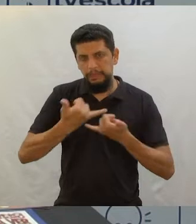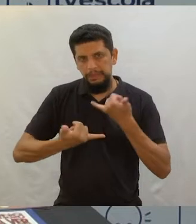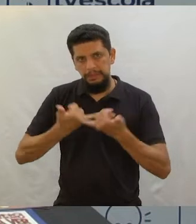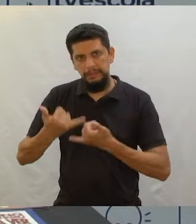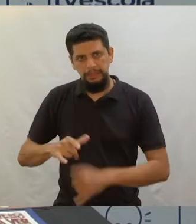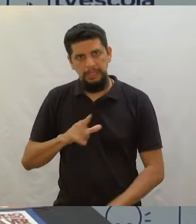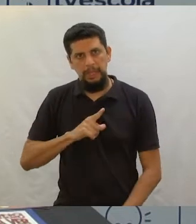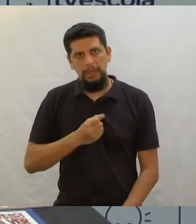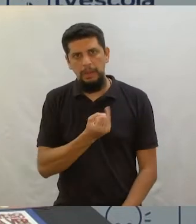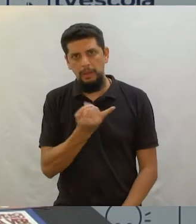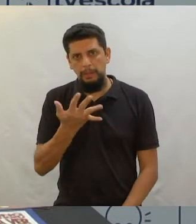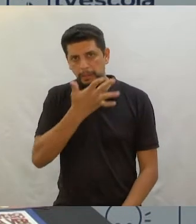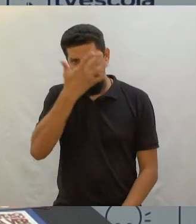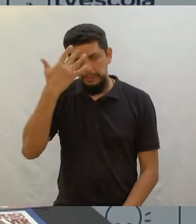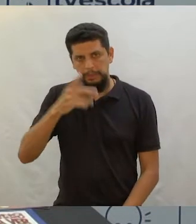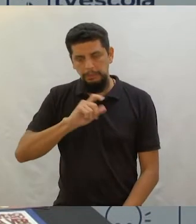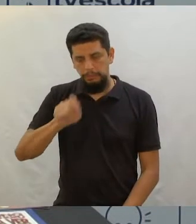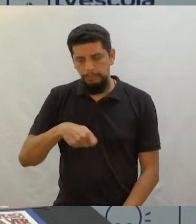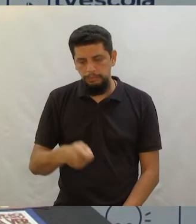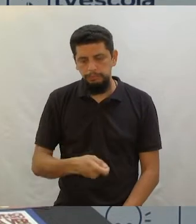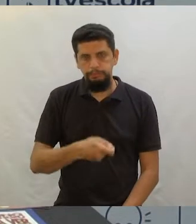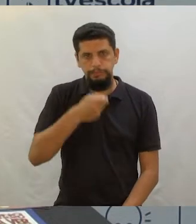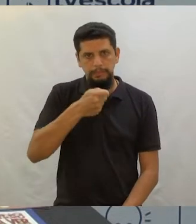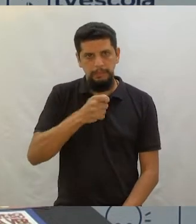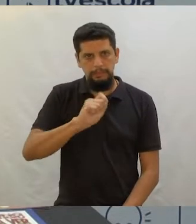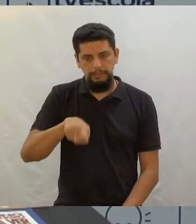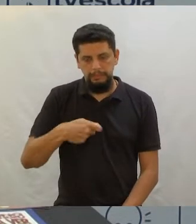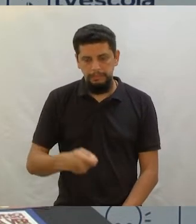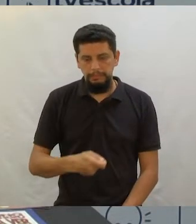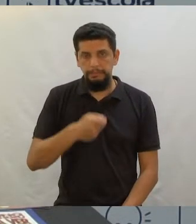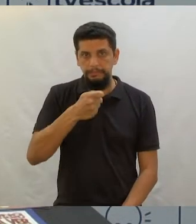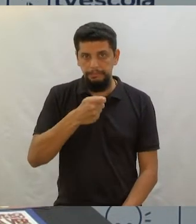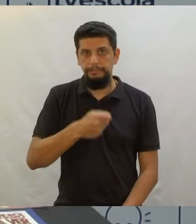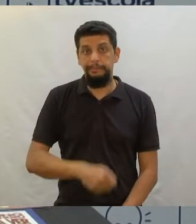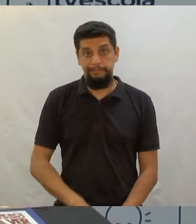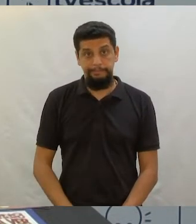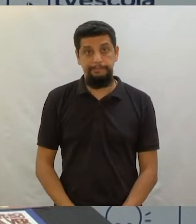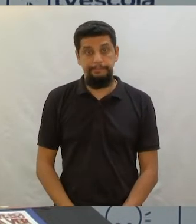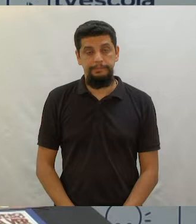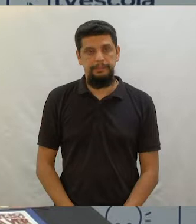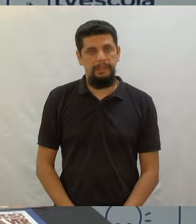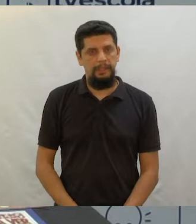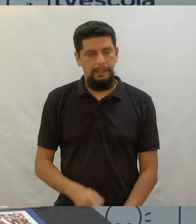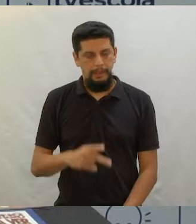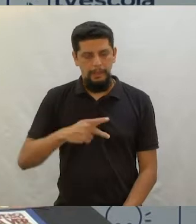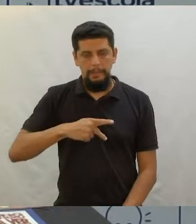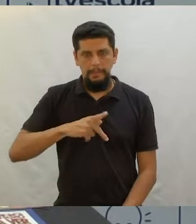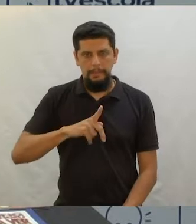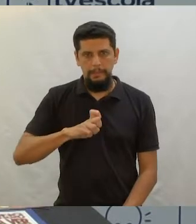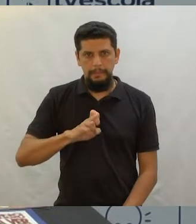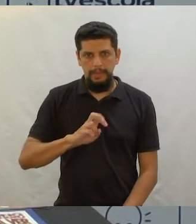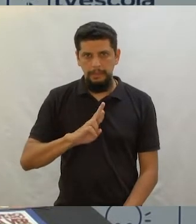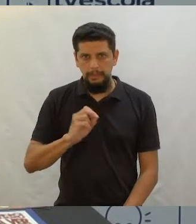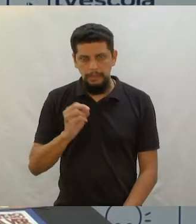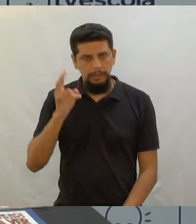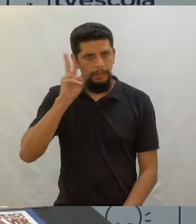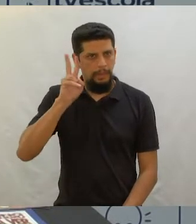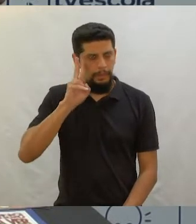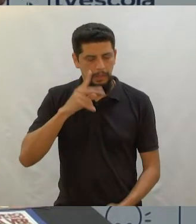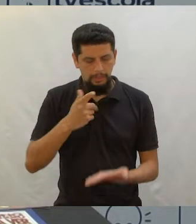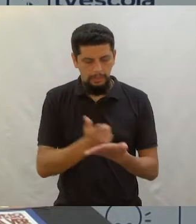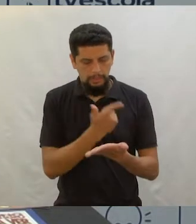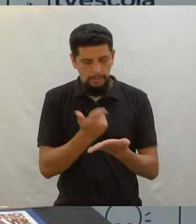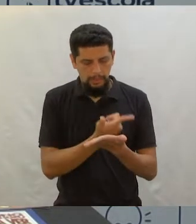hoje existem algumas pessoas que brincam com esse bilboquê Pedro se lembrava de uns